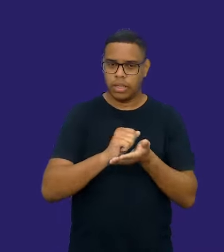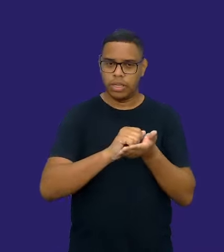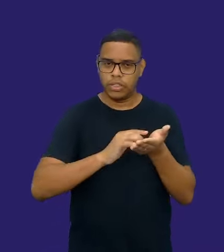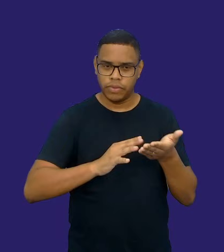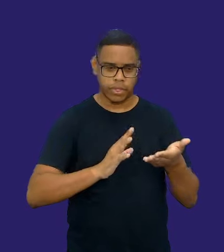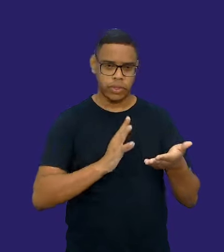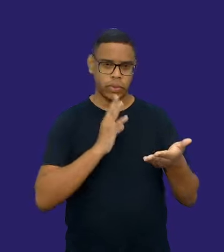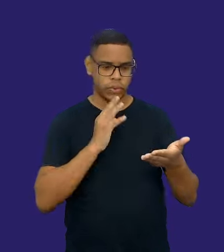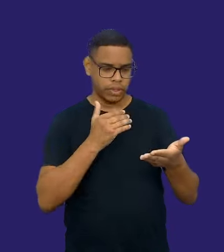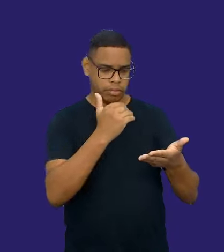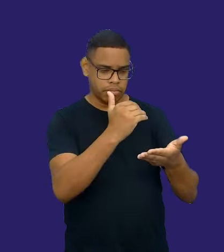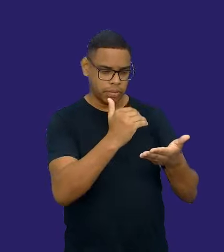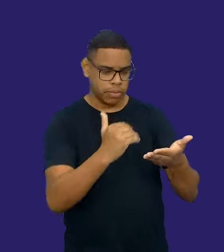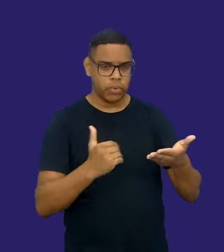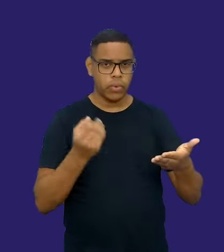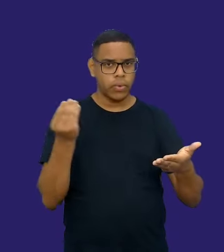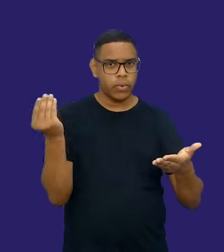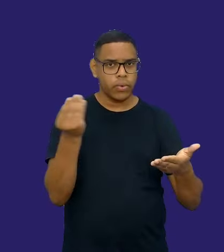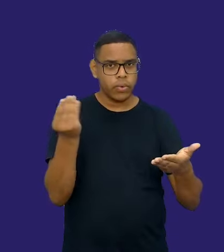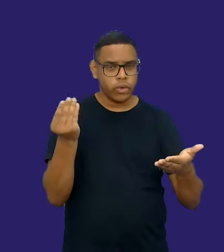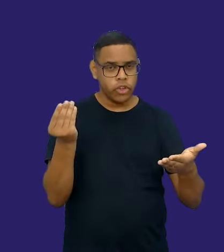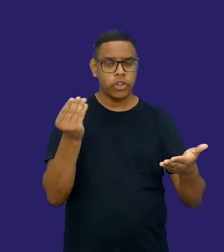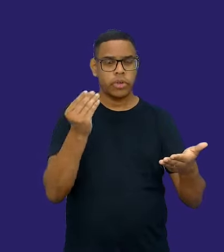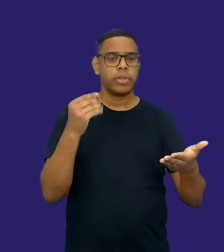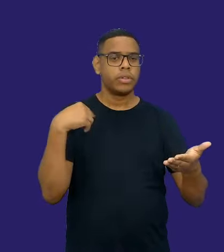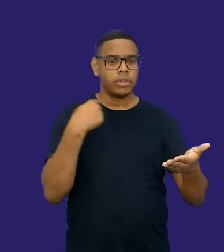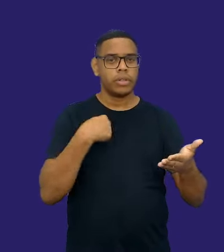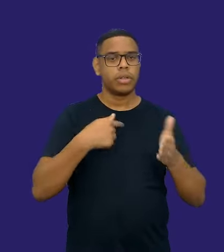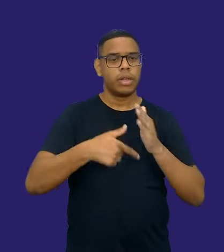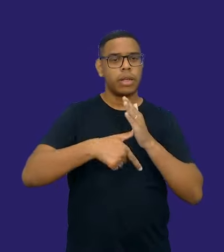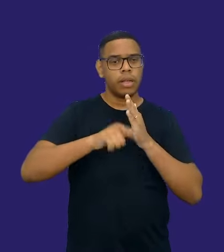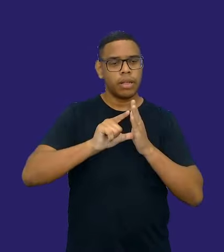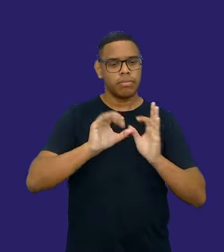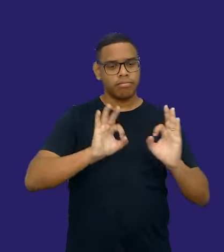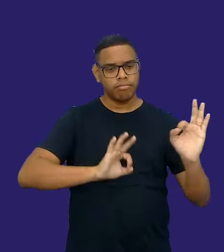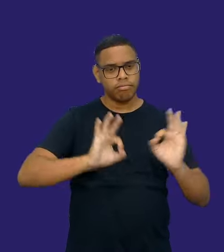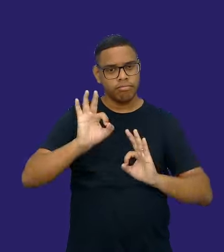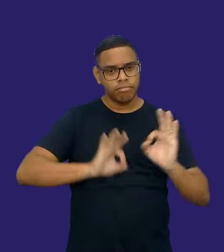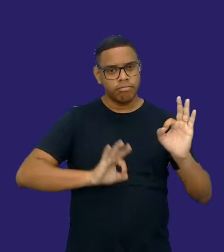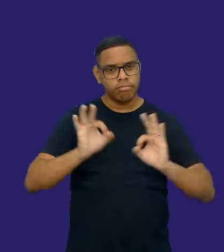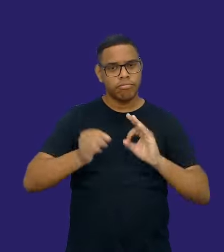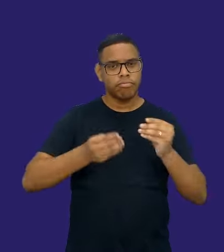os encaminhamentos e intervenções. Bem,